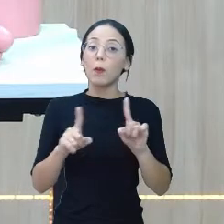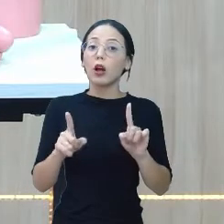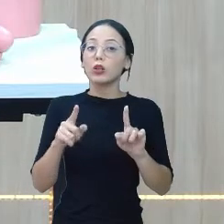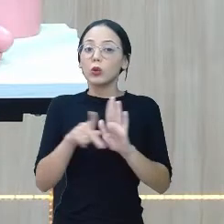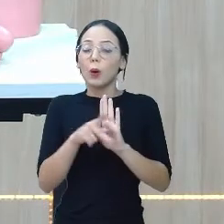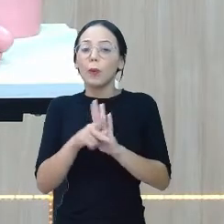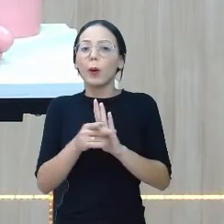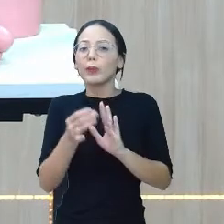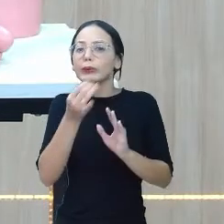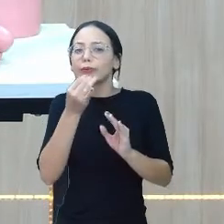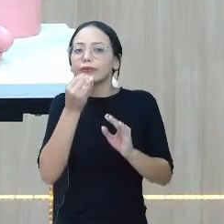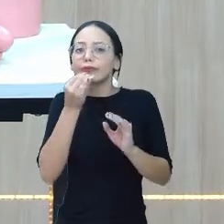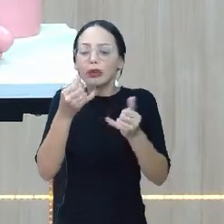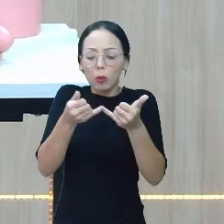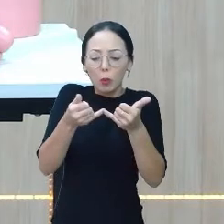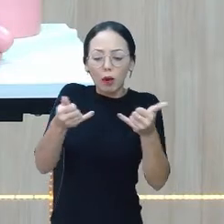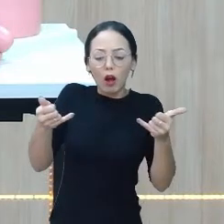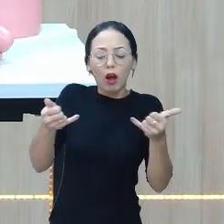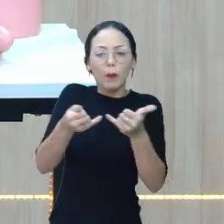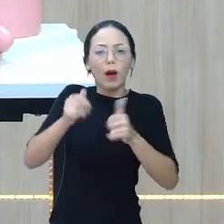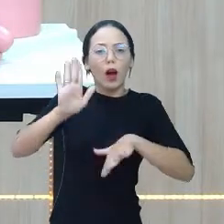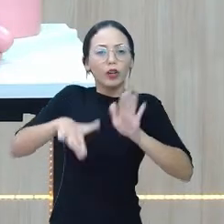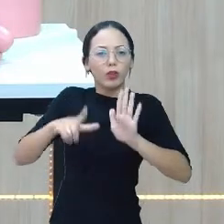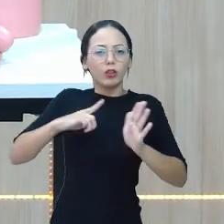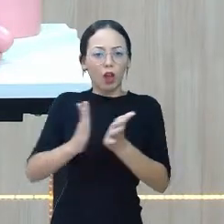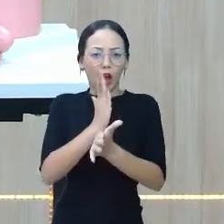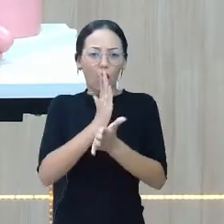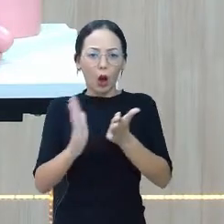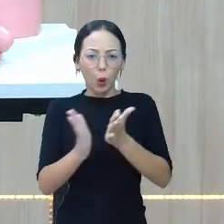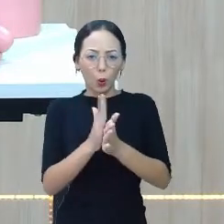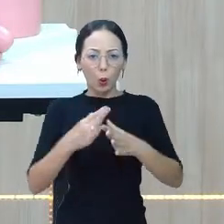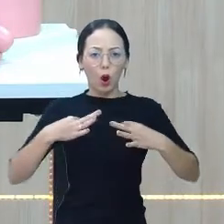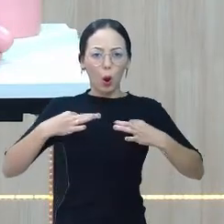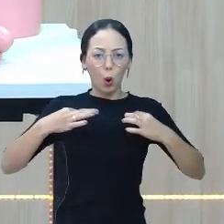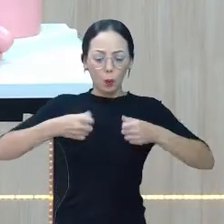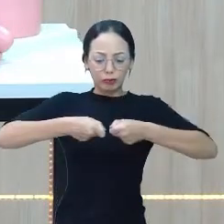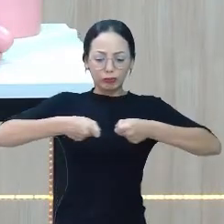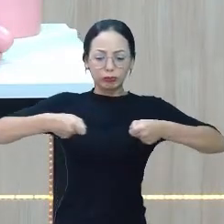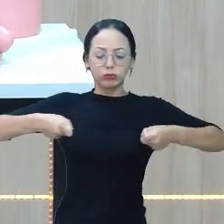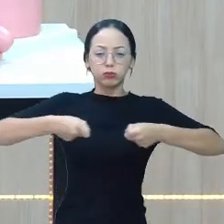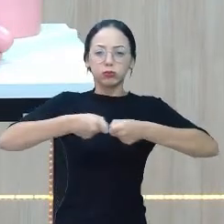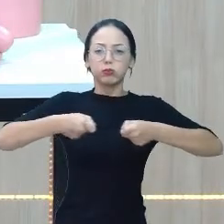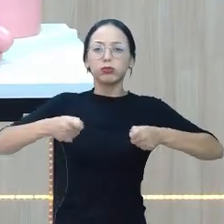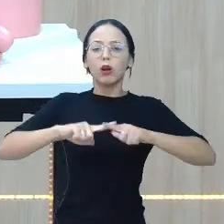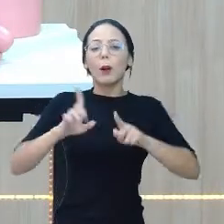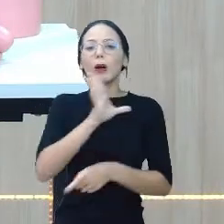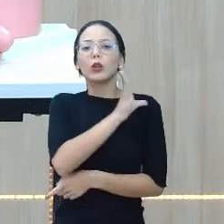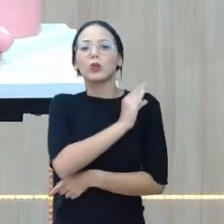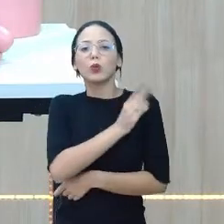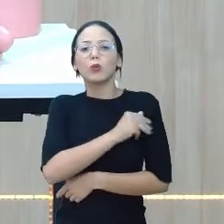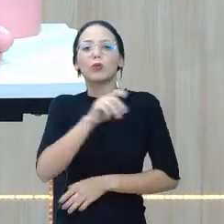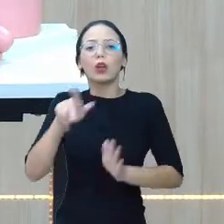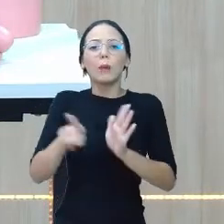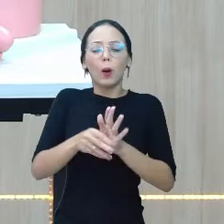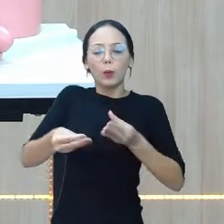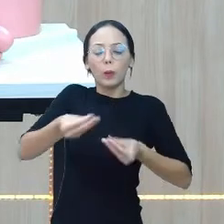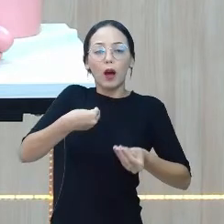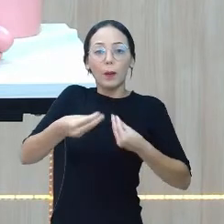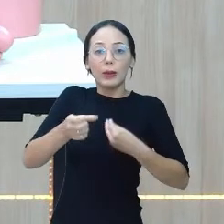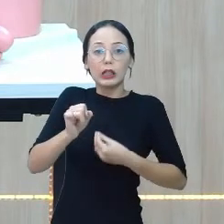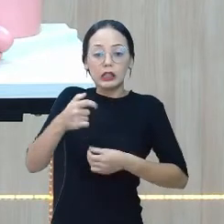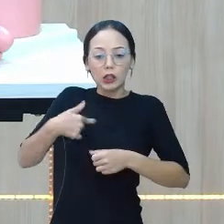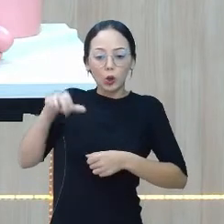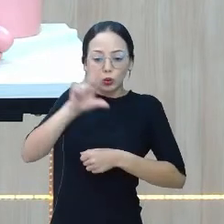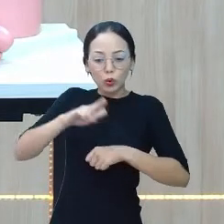elástico comum, que compõe às vezes algumas roupas, os músculos são aqueles elásticos que quanto mais a gente